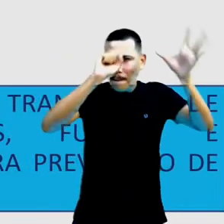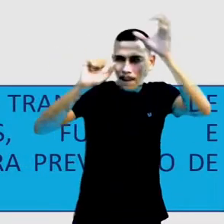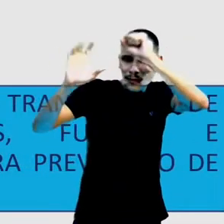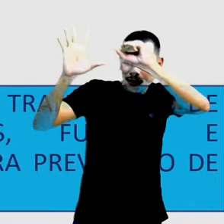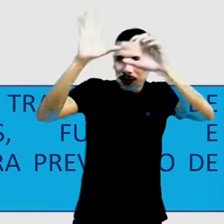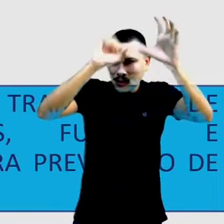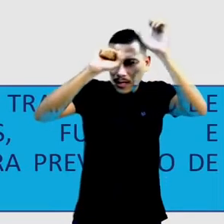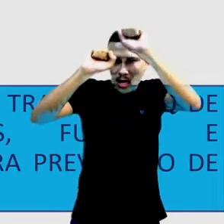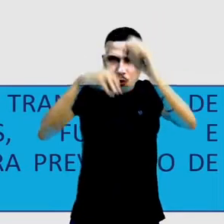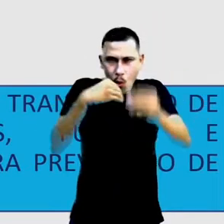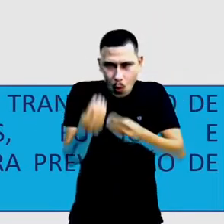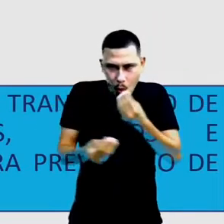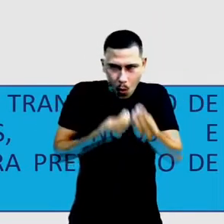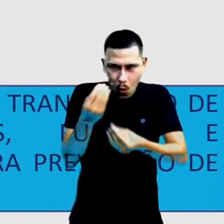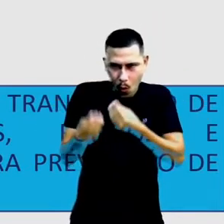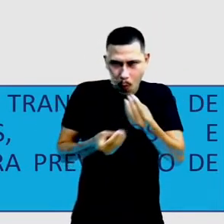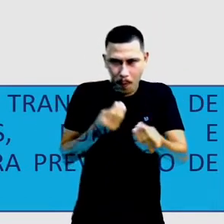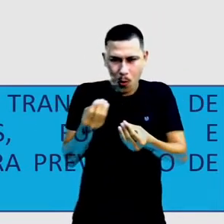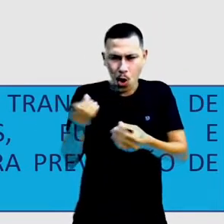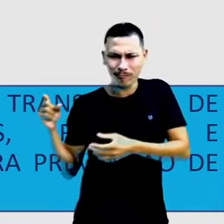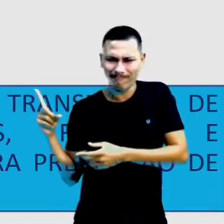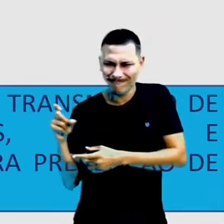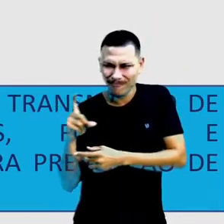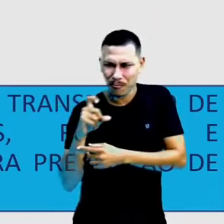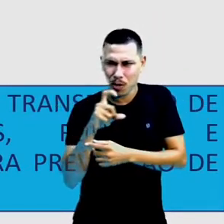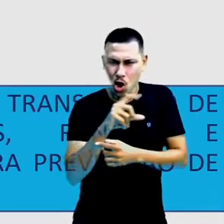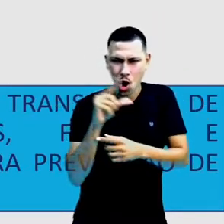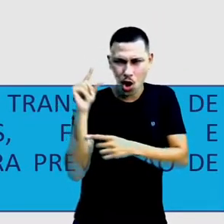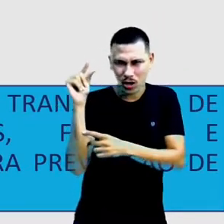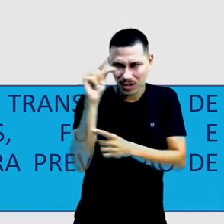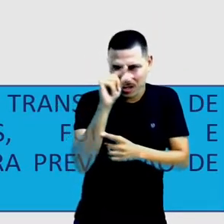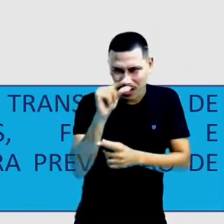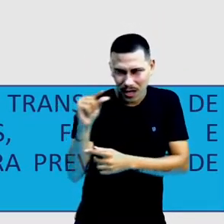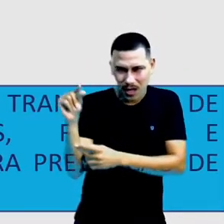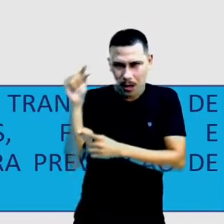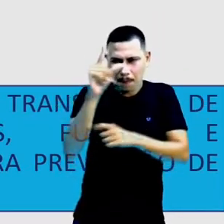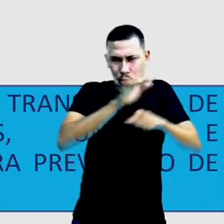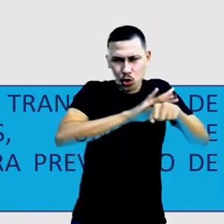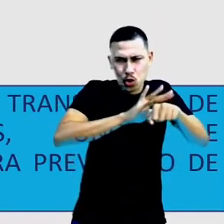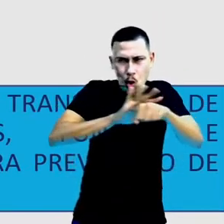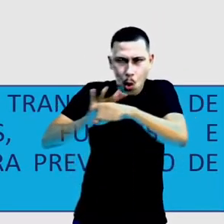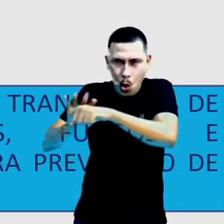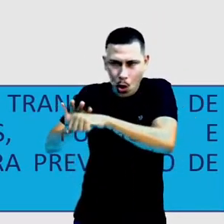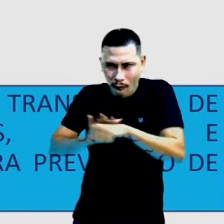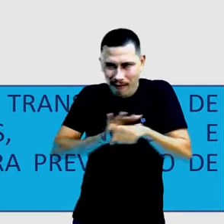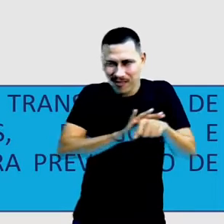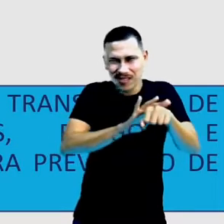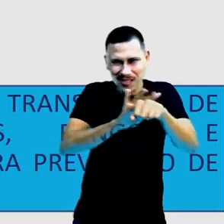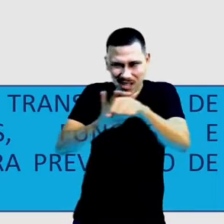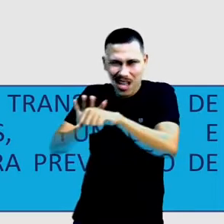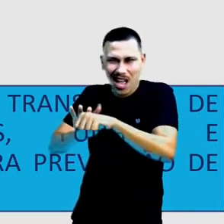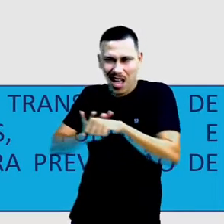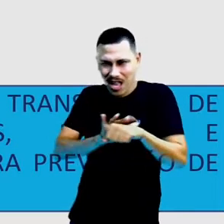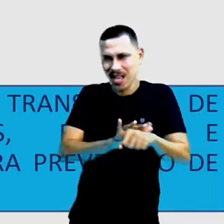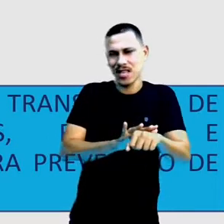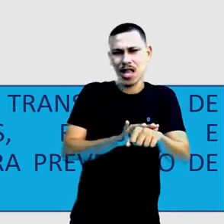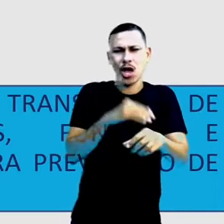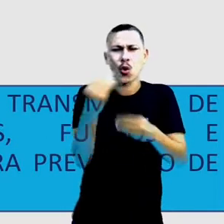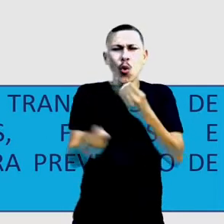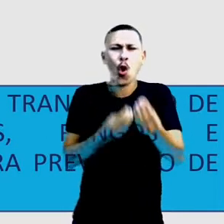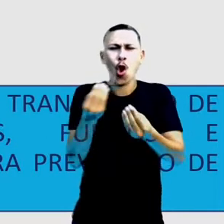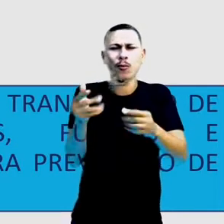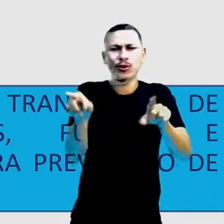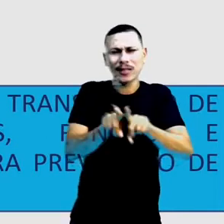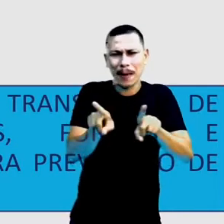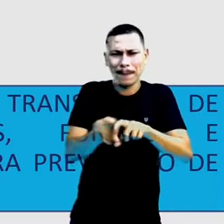formas de transmissão de alguns microrganismos vírus bactérias fungos e protozoários atitudes e medidas adequadas